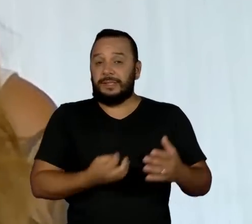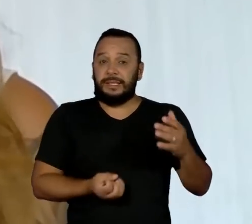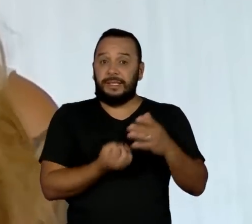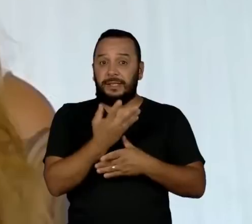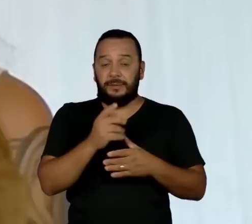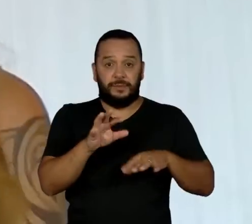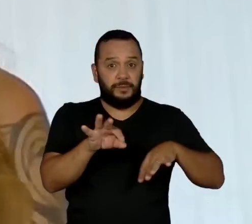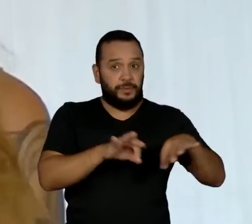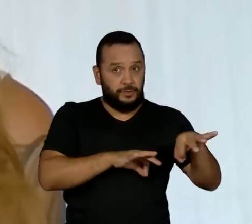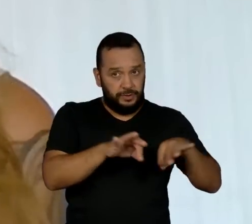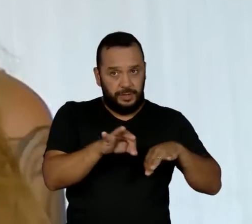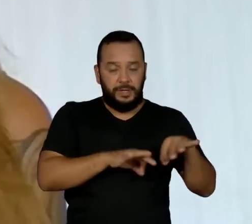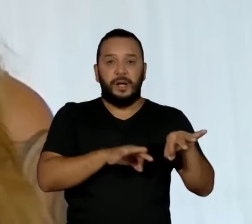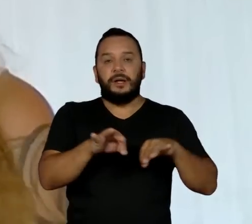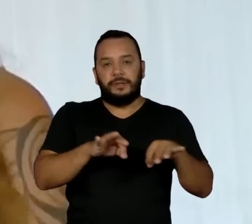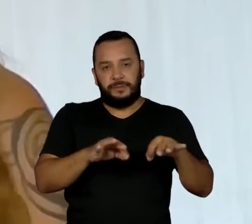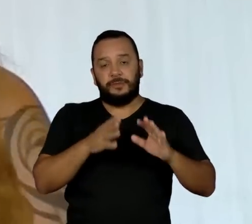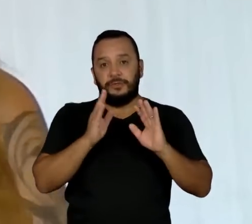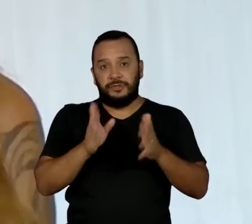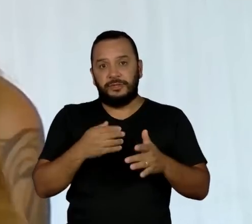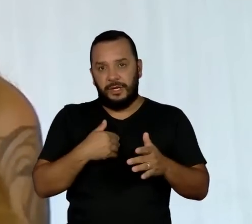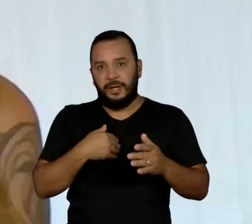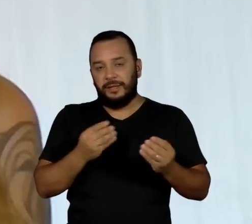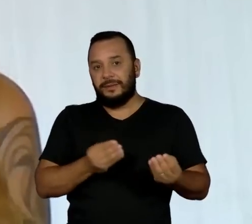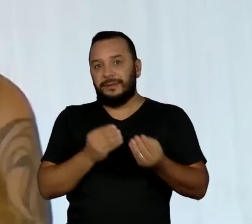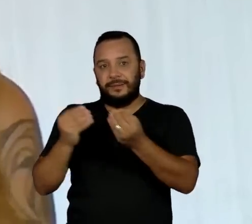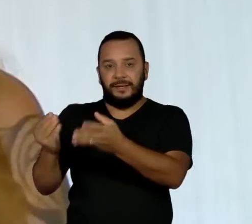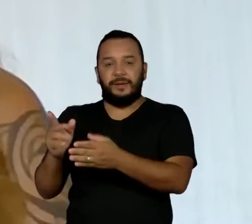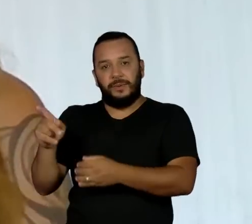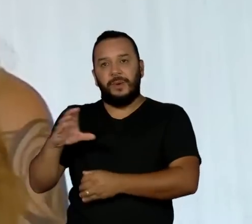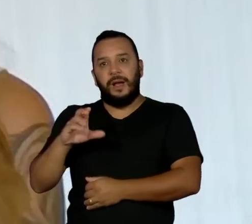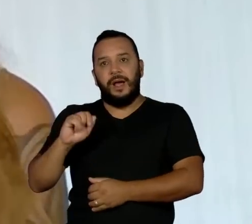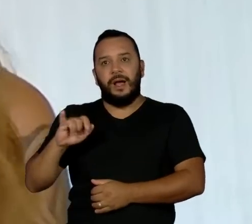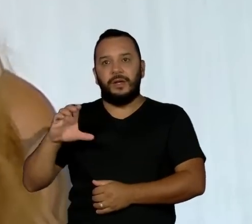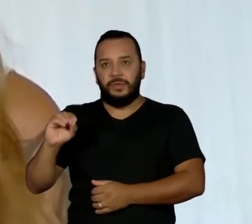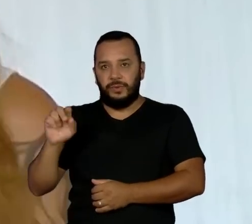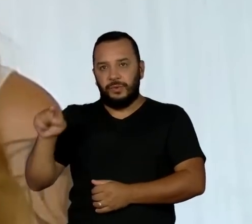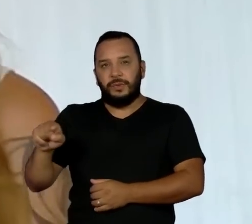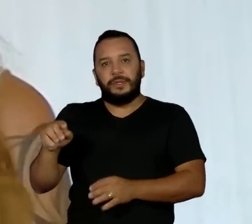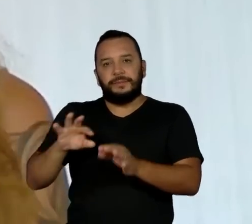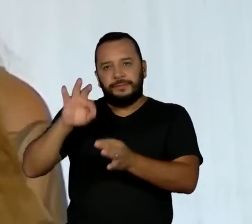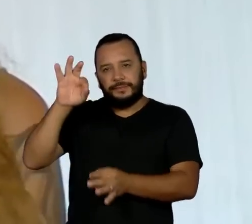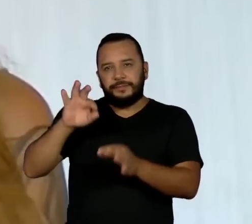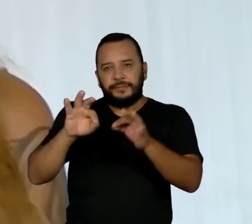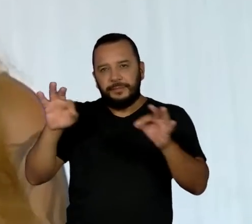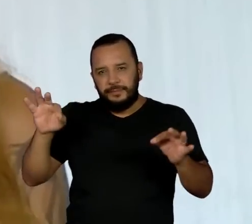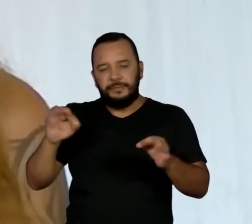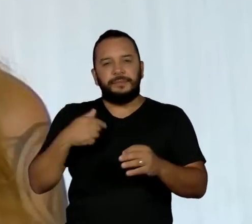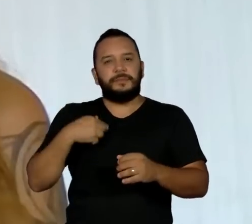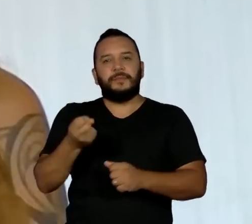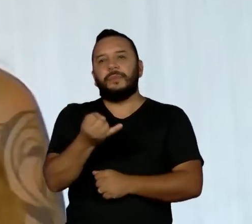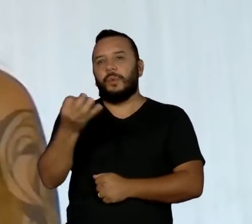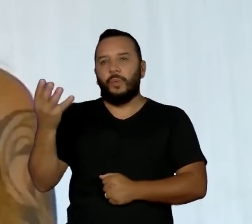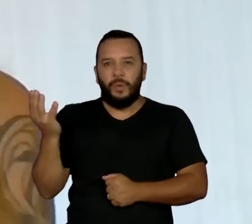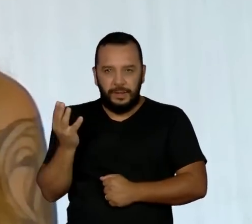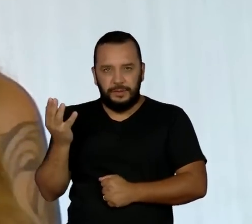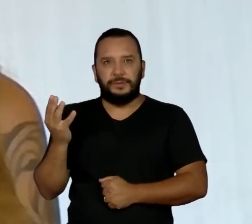o projeto e fez os protótipos e entregou tudo para o Caio em termos de medida, de